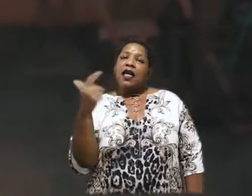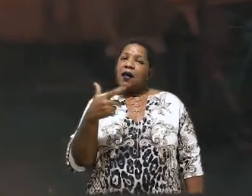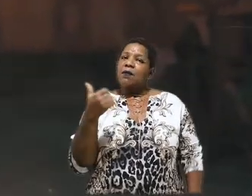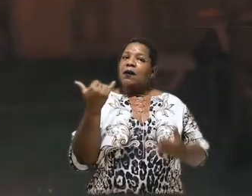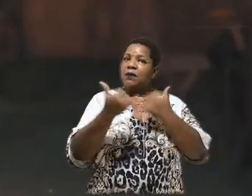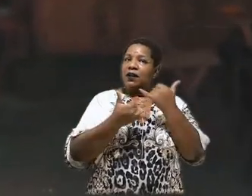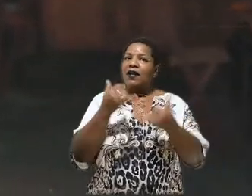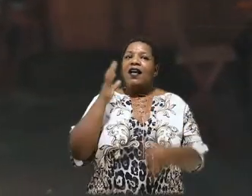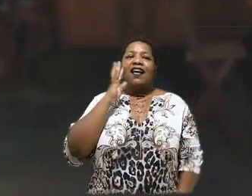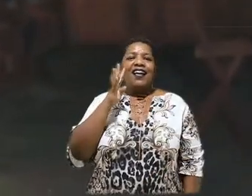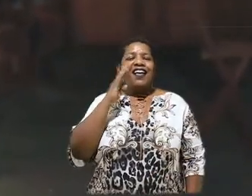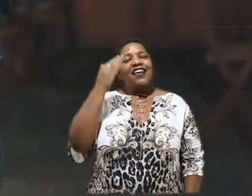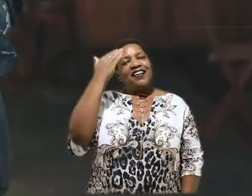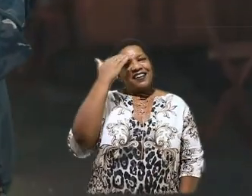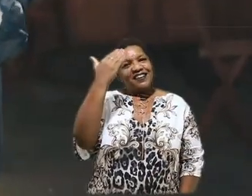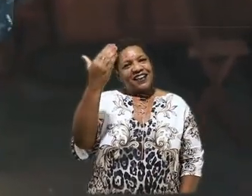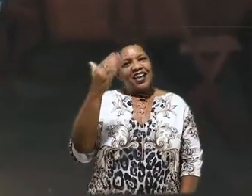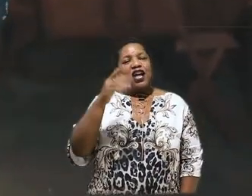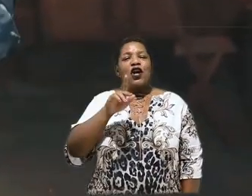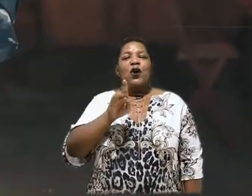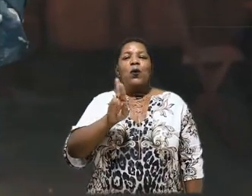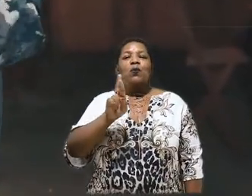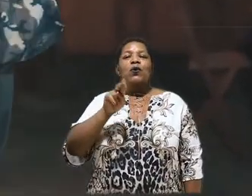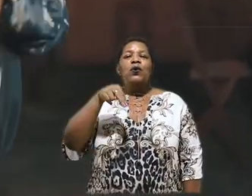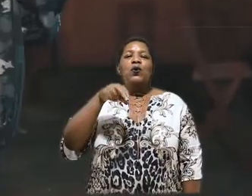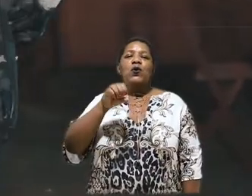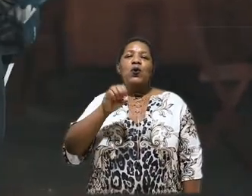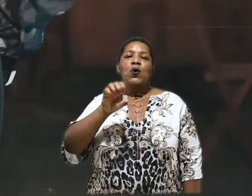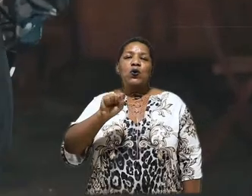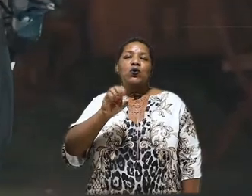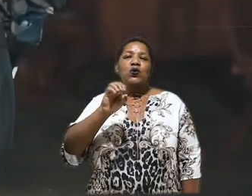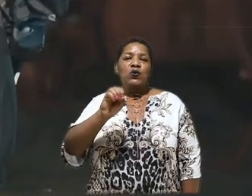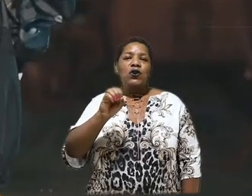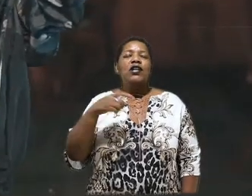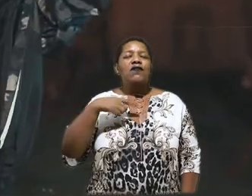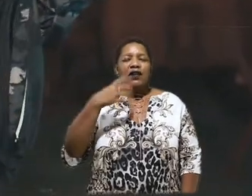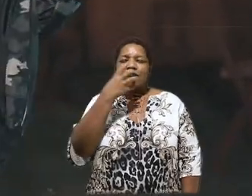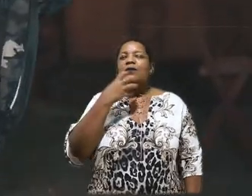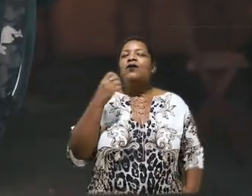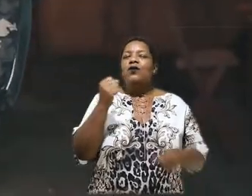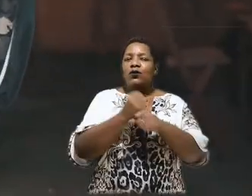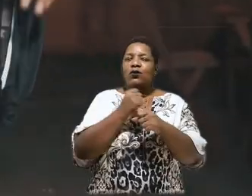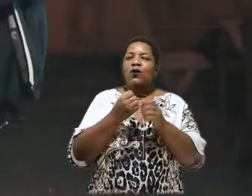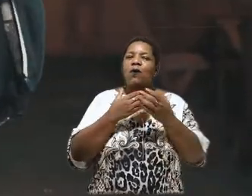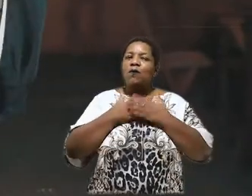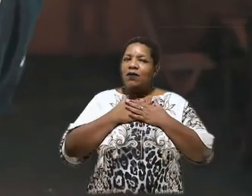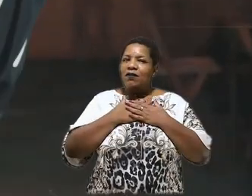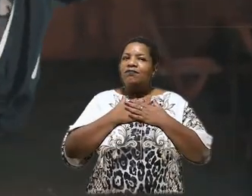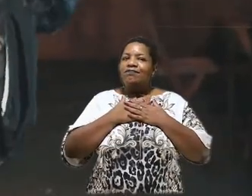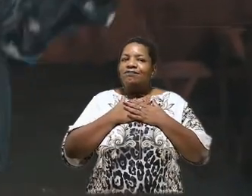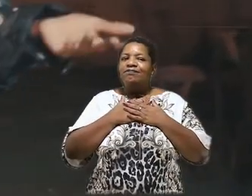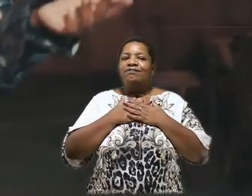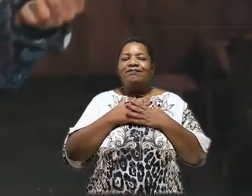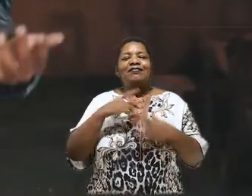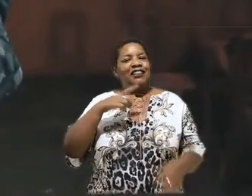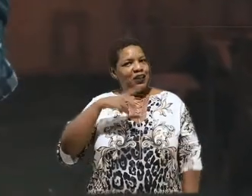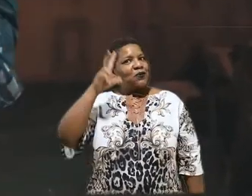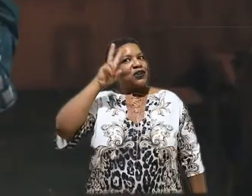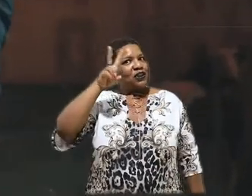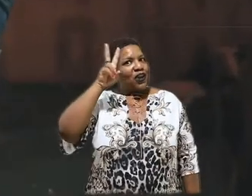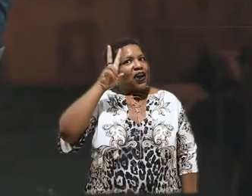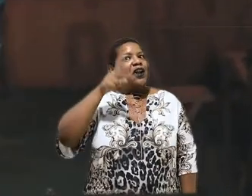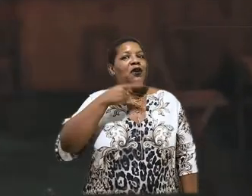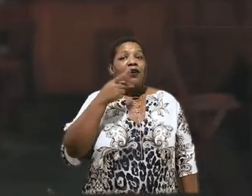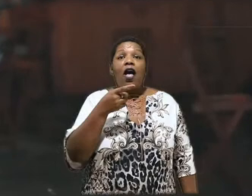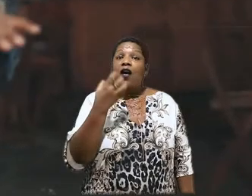brincadeira bem legal inclusive queria agradecer o produtor brunoso que fez esse vídeo que construiu essa música comigo e ela sim tem muita história